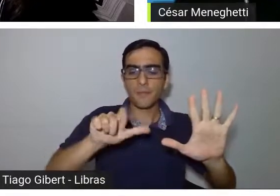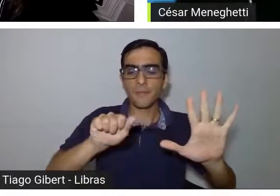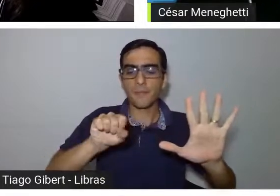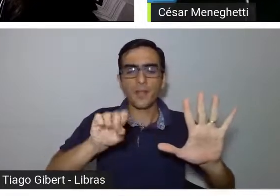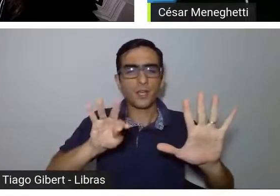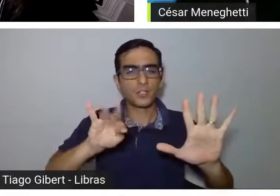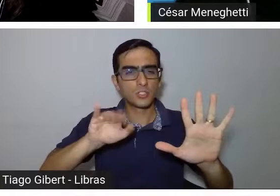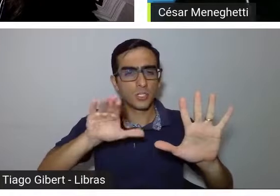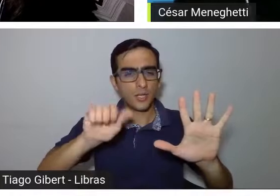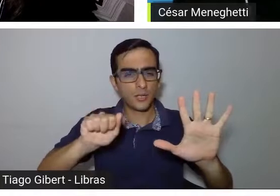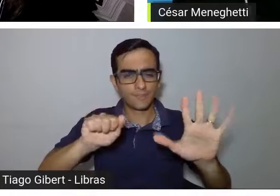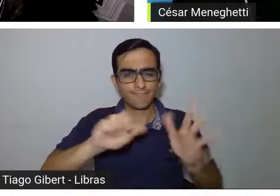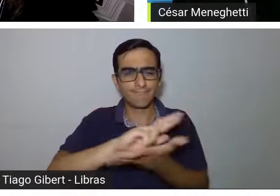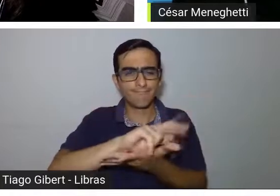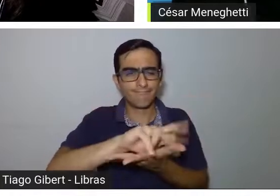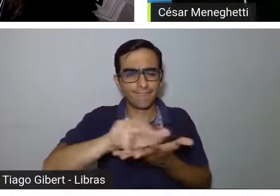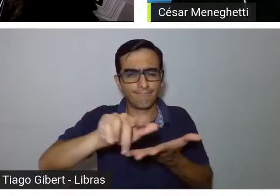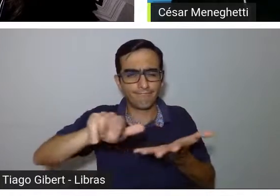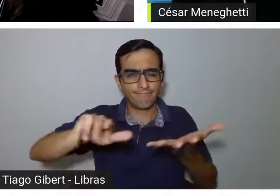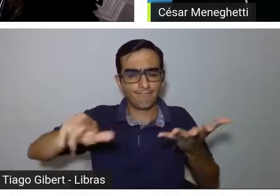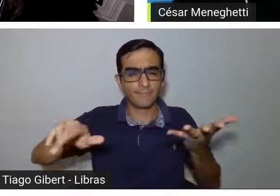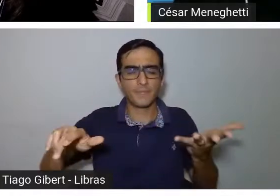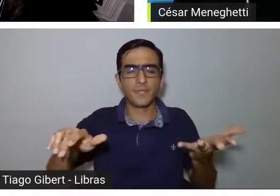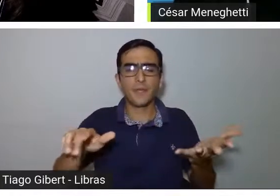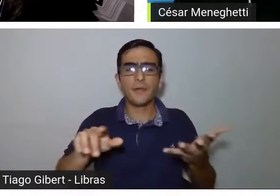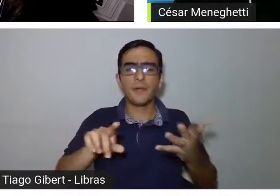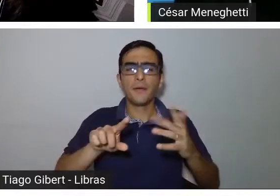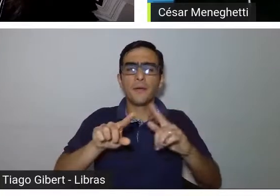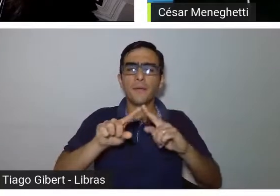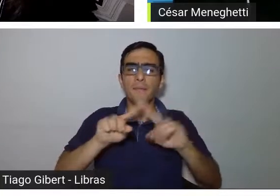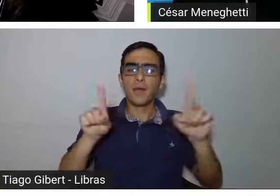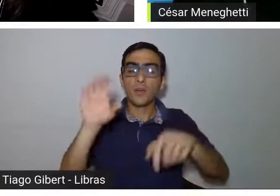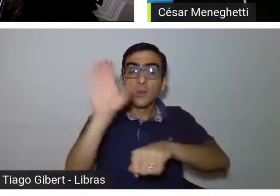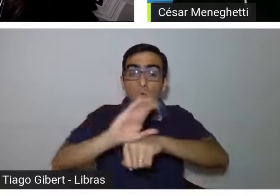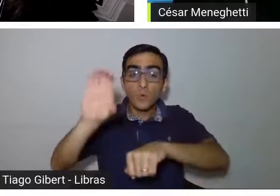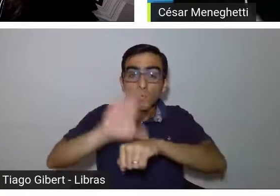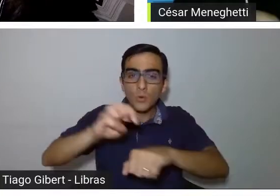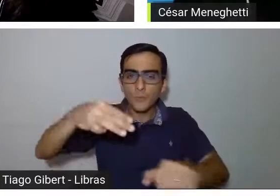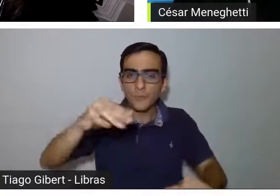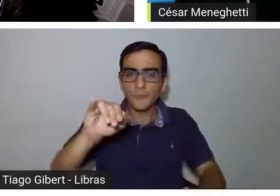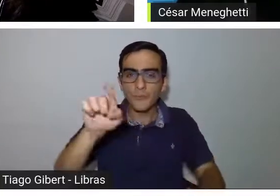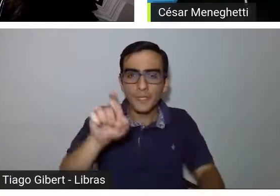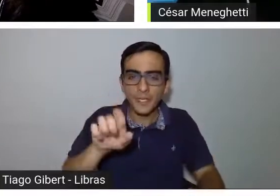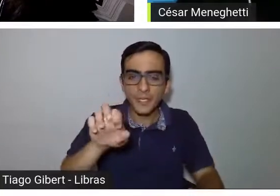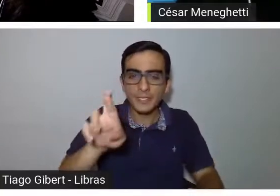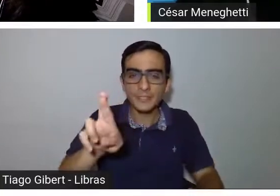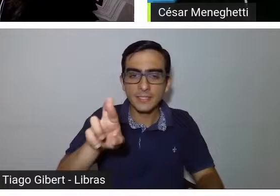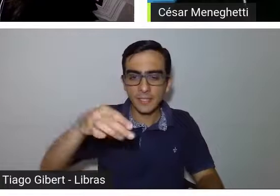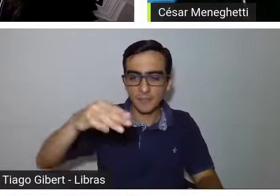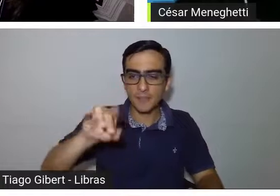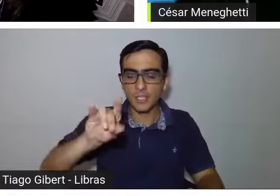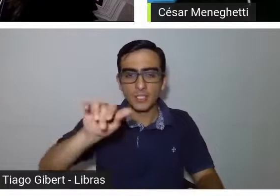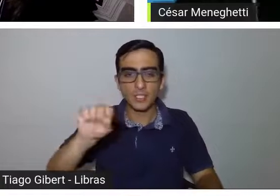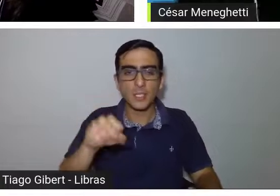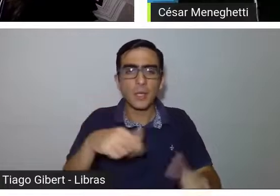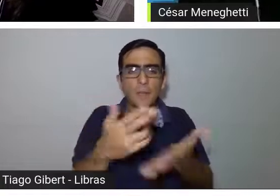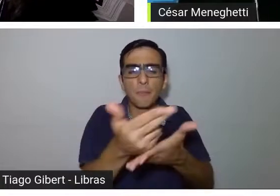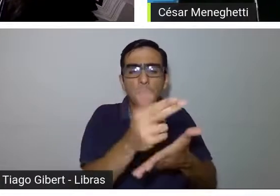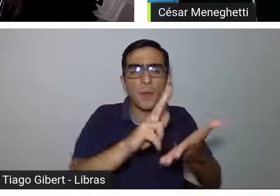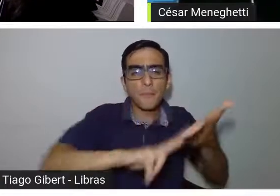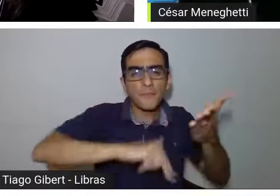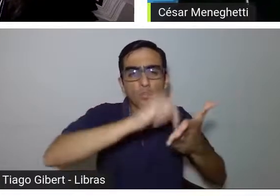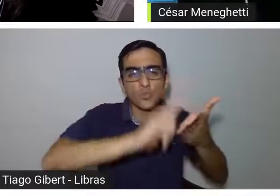E essa coisa também. Só que esse curso de Mixed Medias era tipo pintura experimental, vídeo,